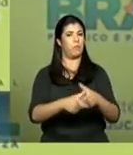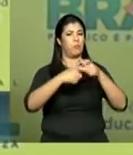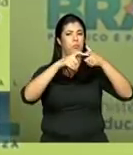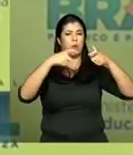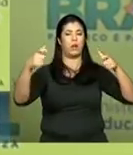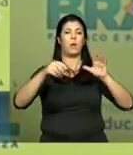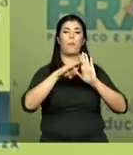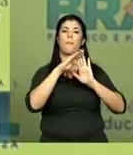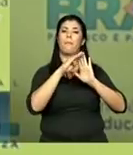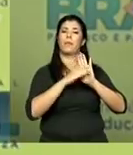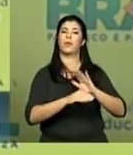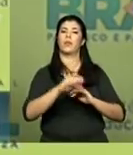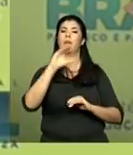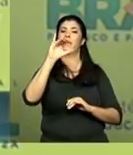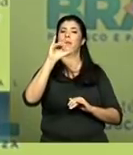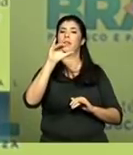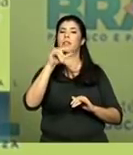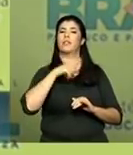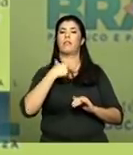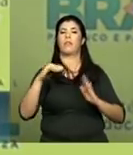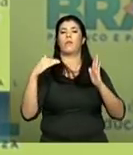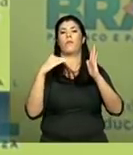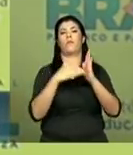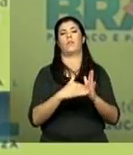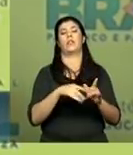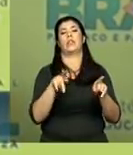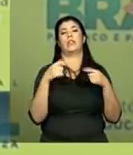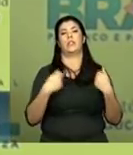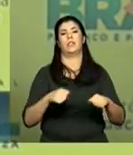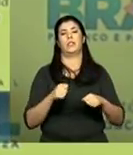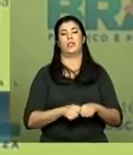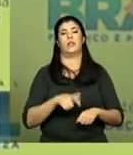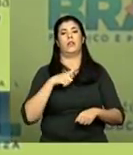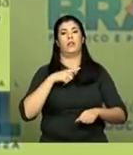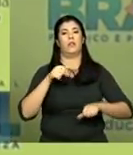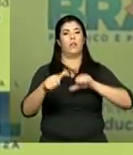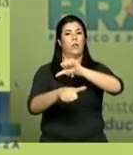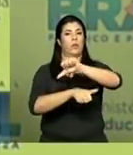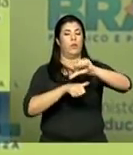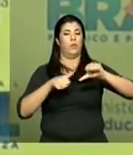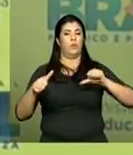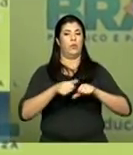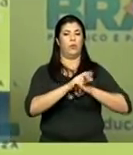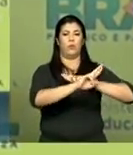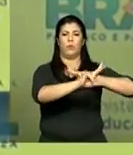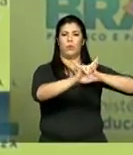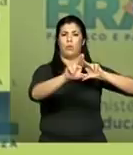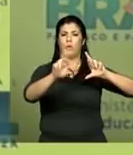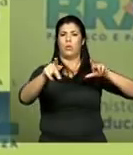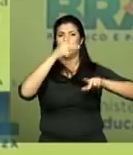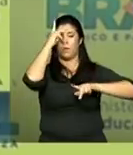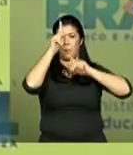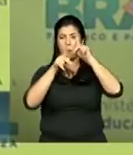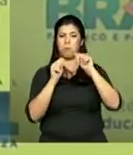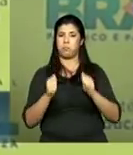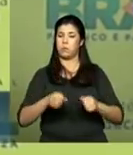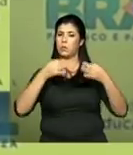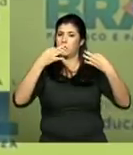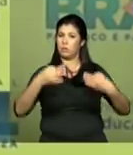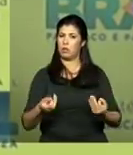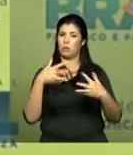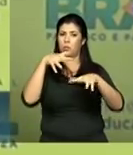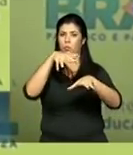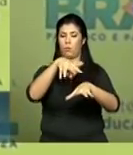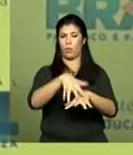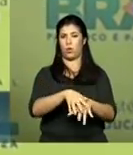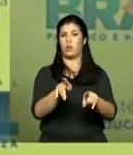Ciências Sem Fronteiras. Valorizarei a diversidade de nosso povo, garantindo a inclusão e melhoria